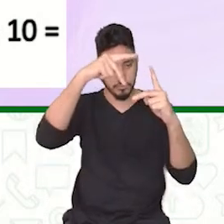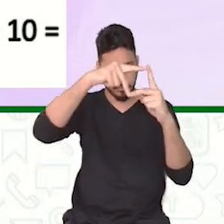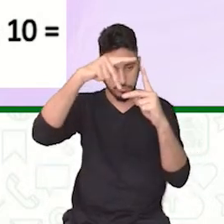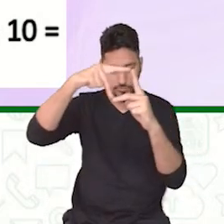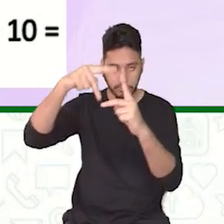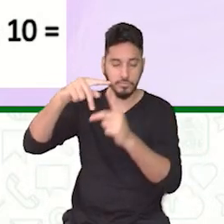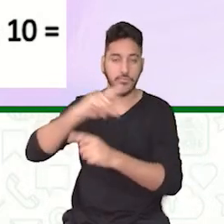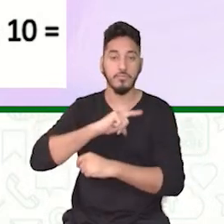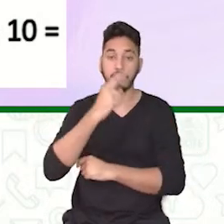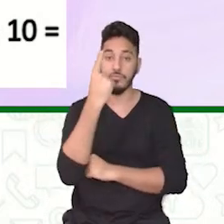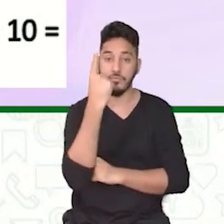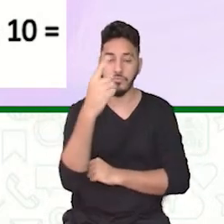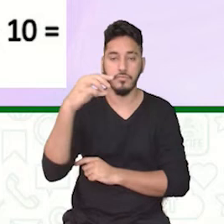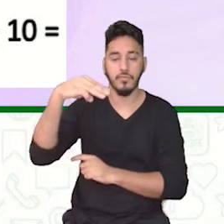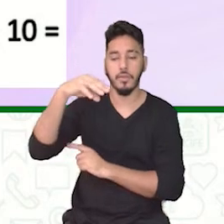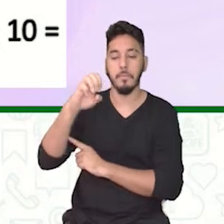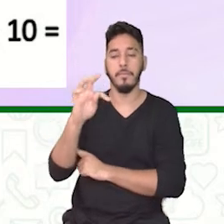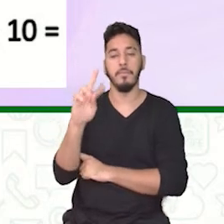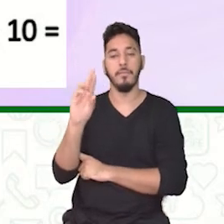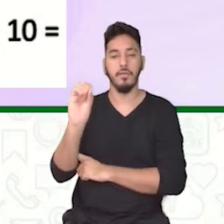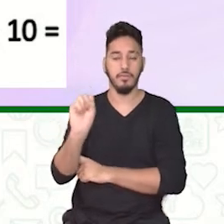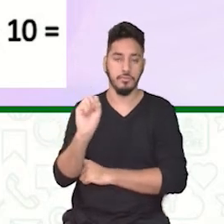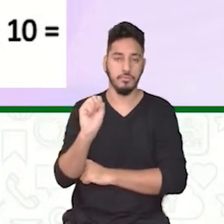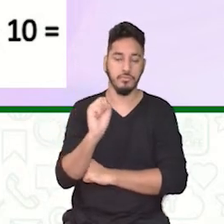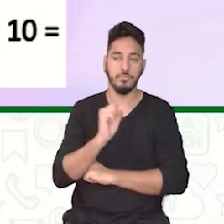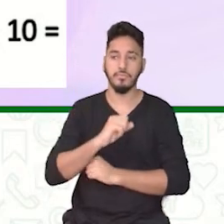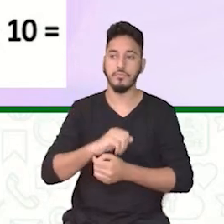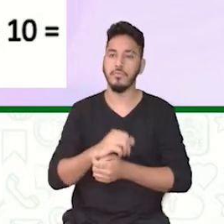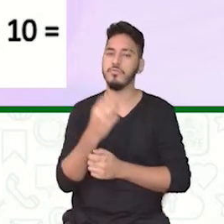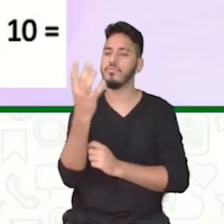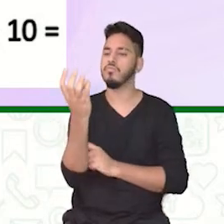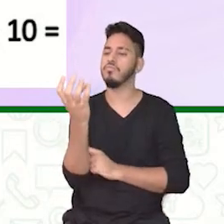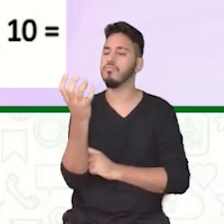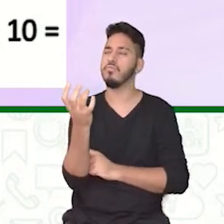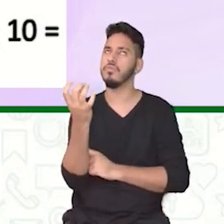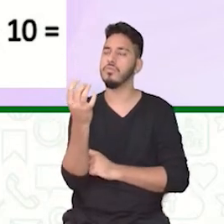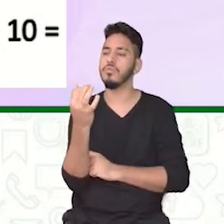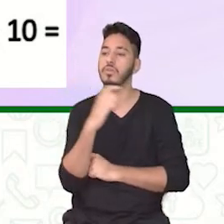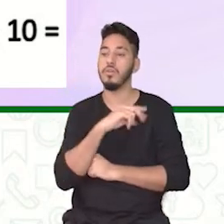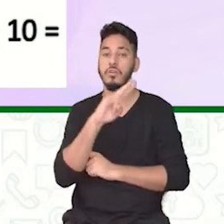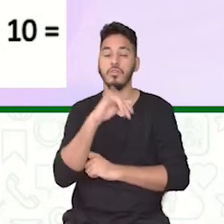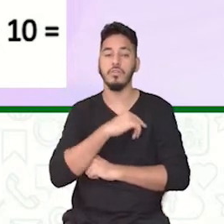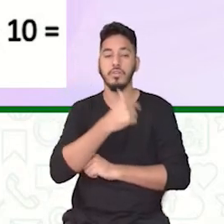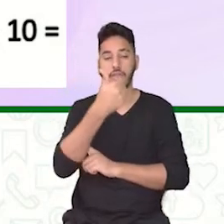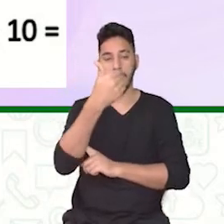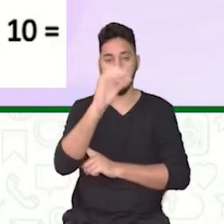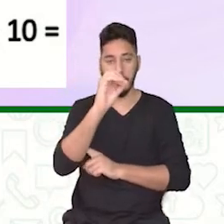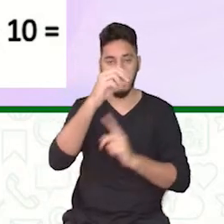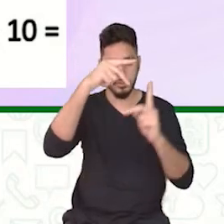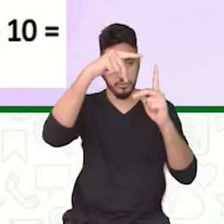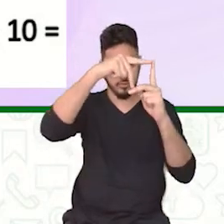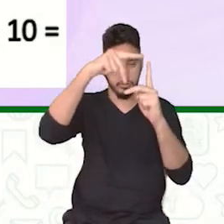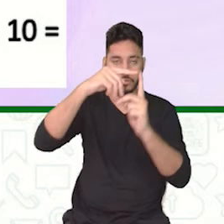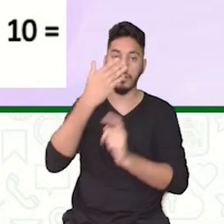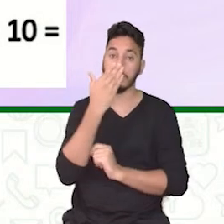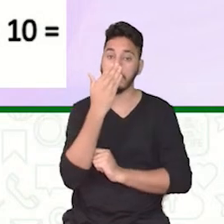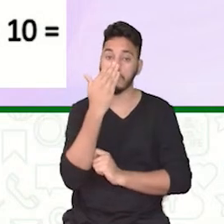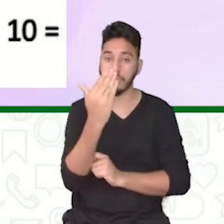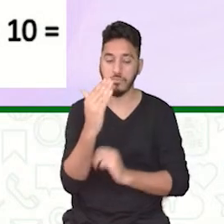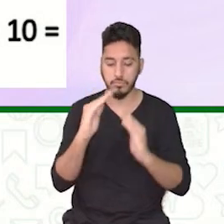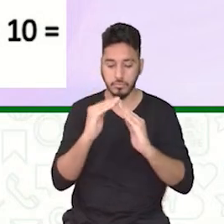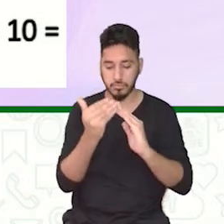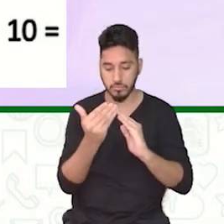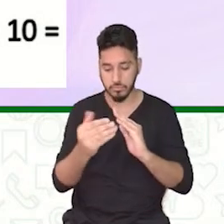né, tem 1 metro. Então, se você contar, eu vou ter 10 quadradinhos na frente da